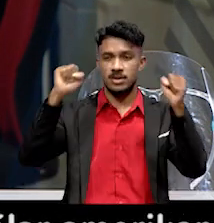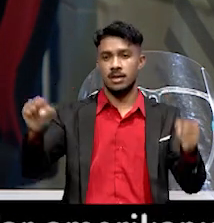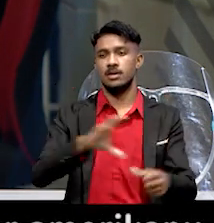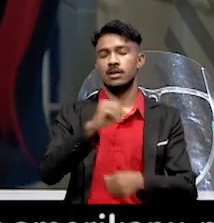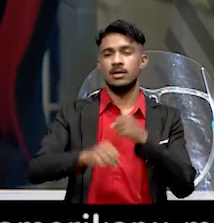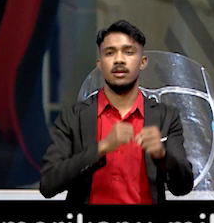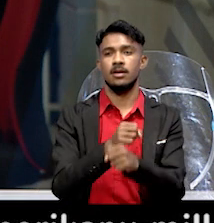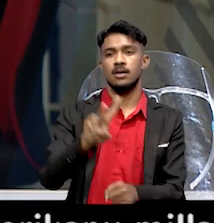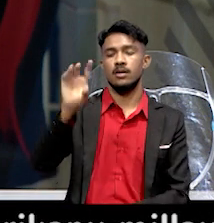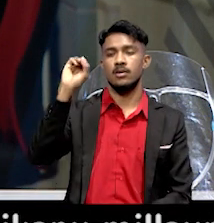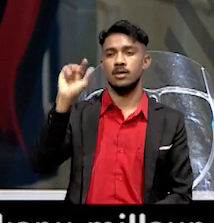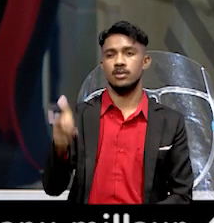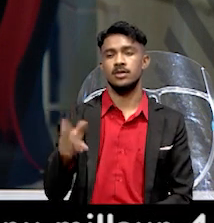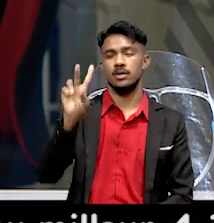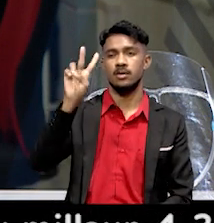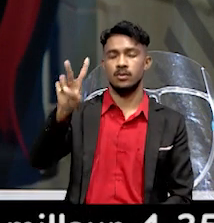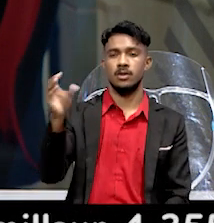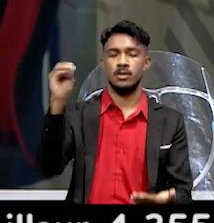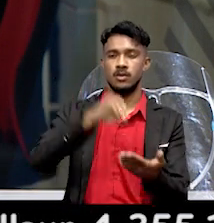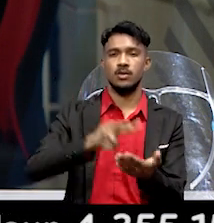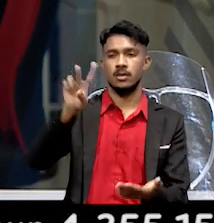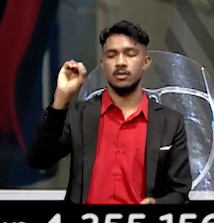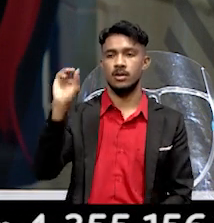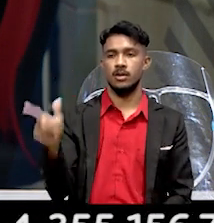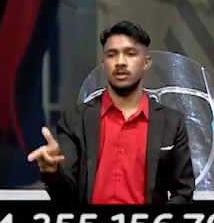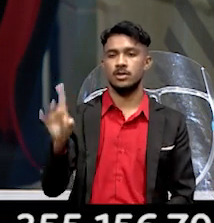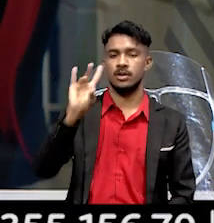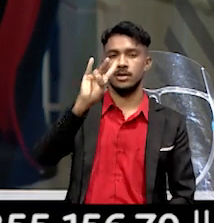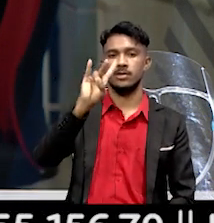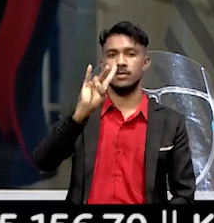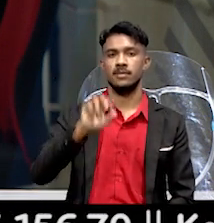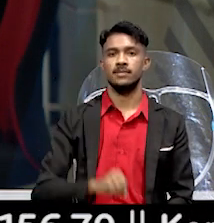riung rua runulu reseng rua to riung rua runulu reseng hito.